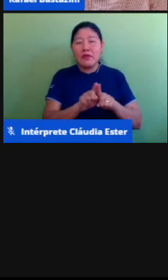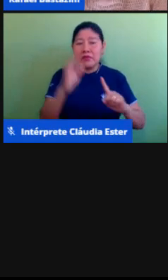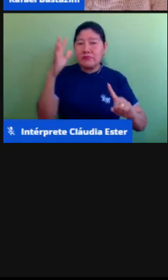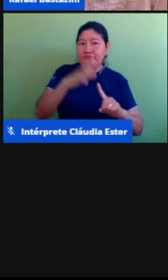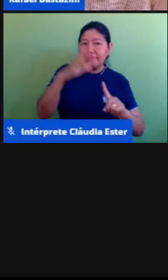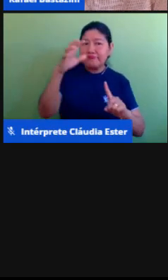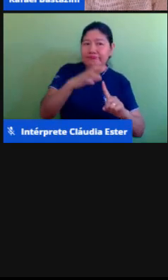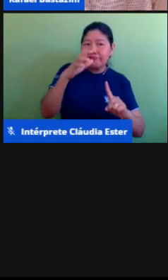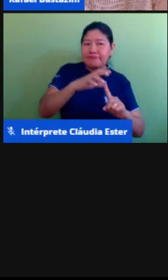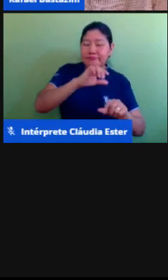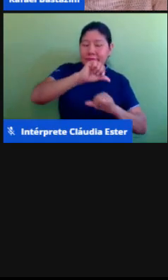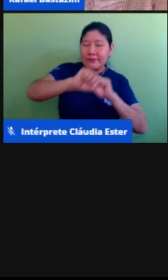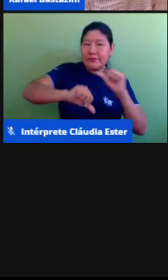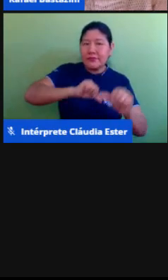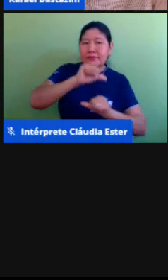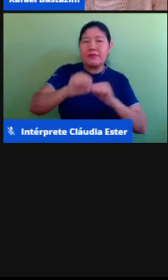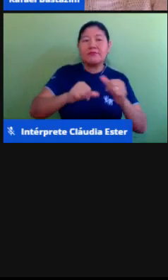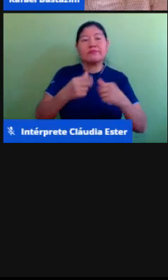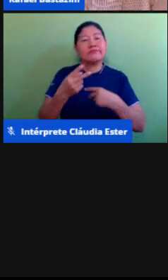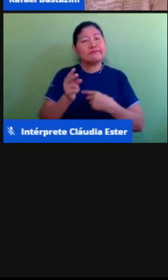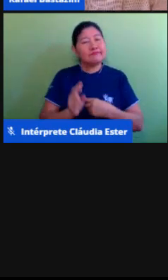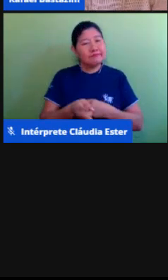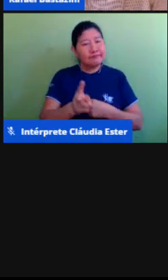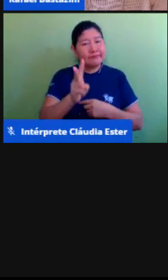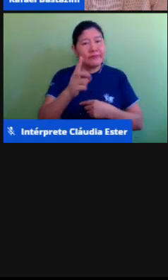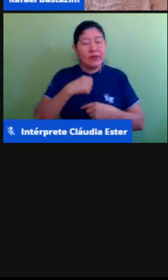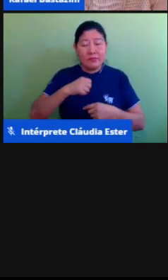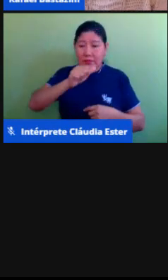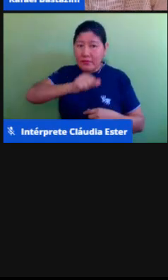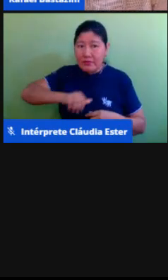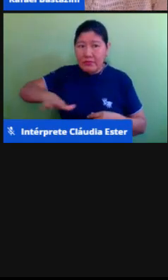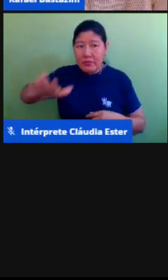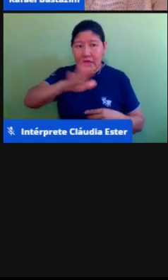inúmeras mudanças, tanto no espaço urbano como